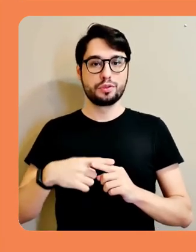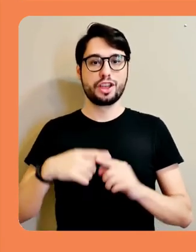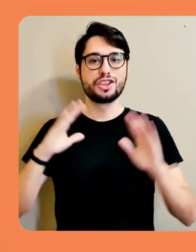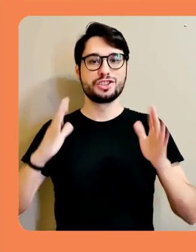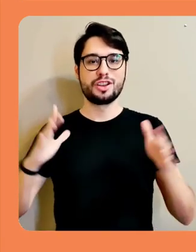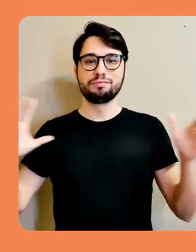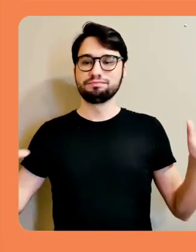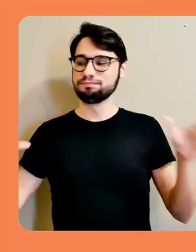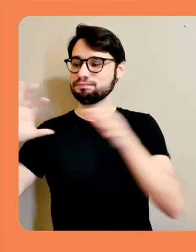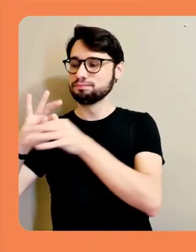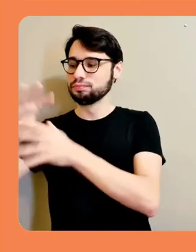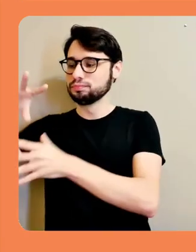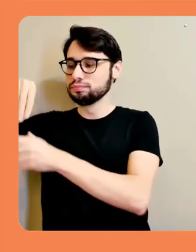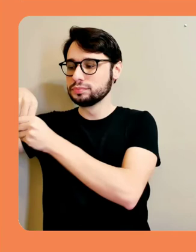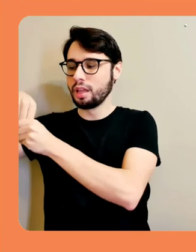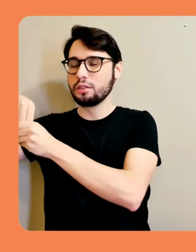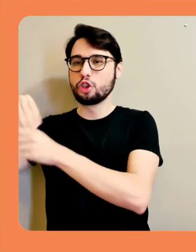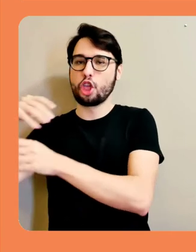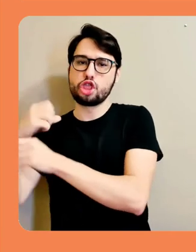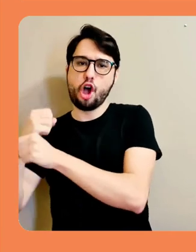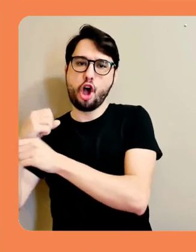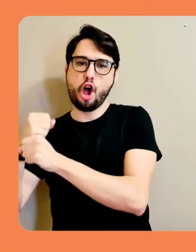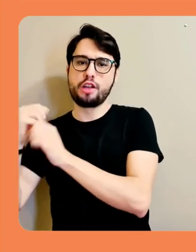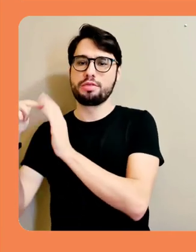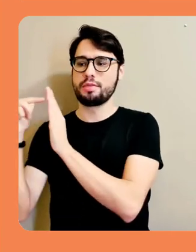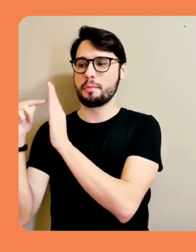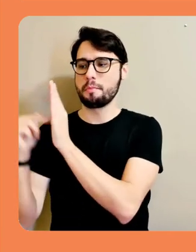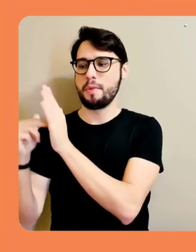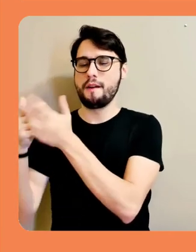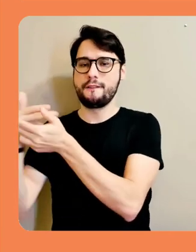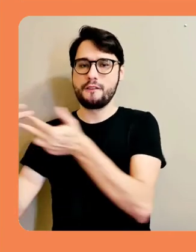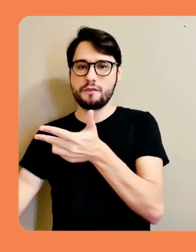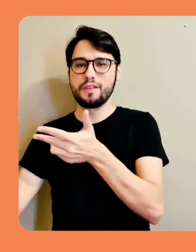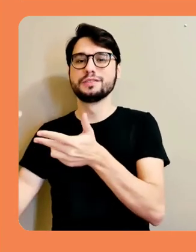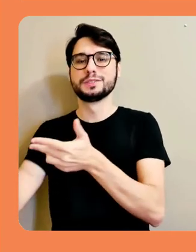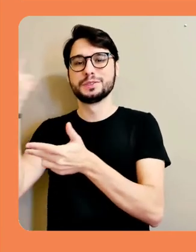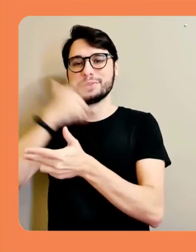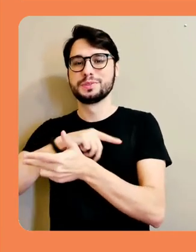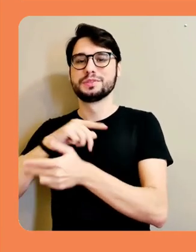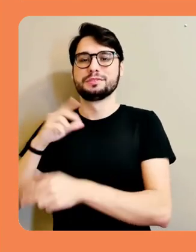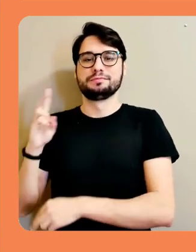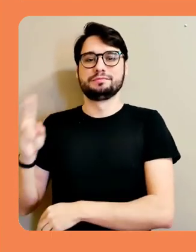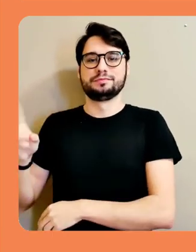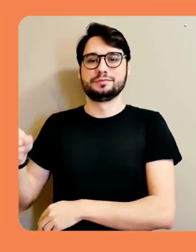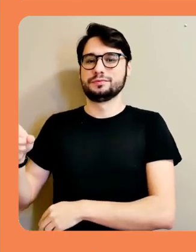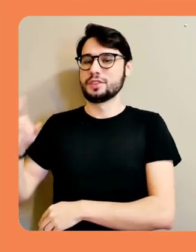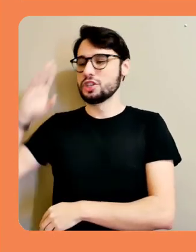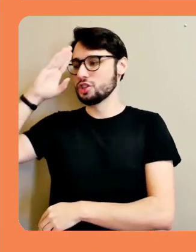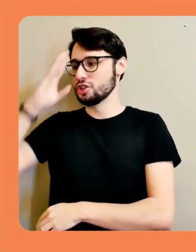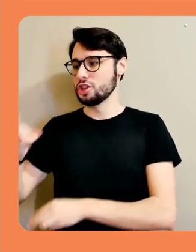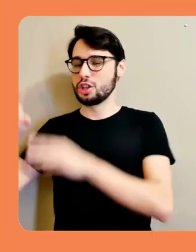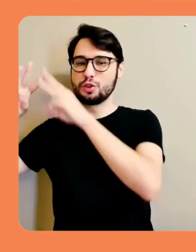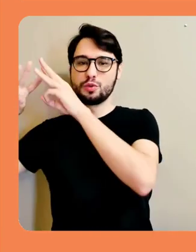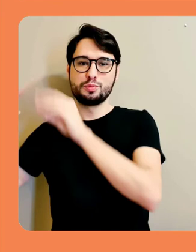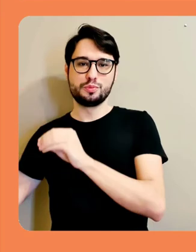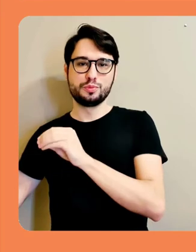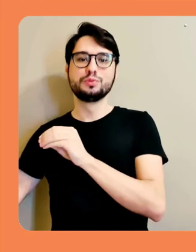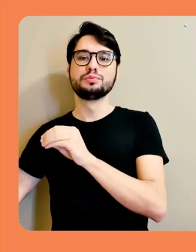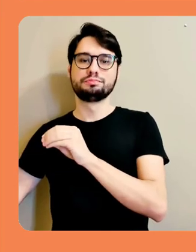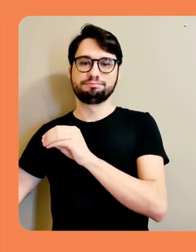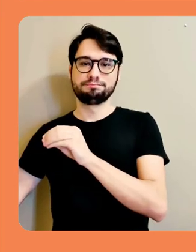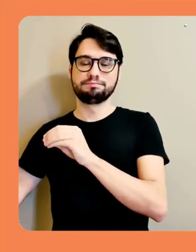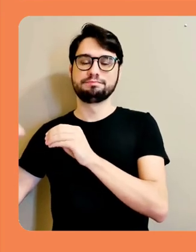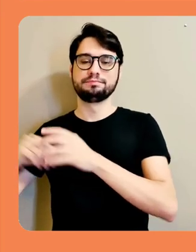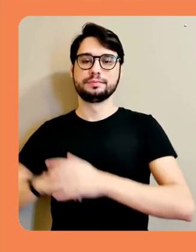embutir ela que quando eu rodar se eu tiver uma nota associada por acaso aqui receber alguma nota eu